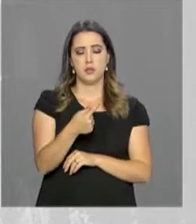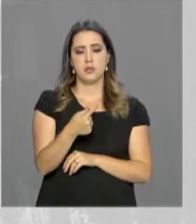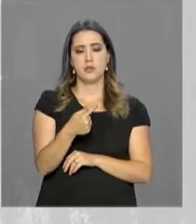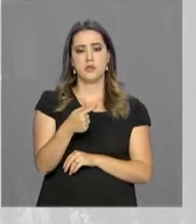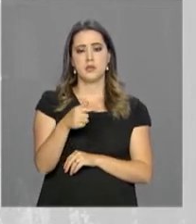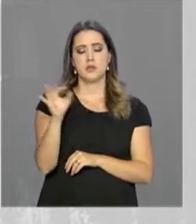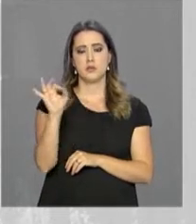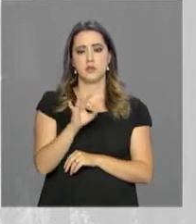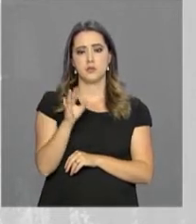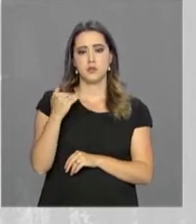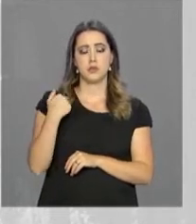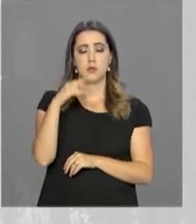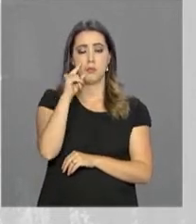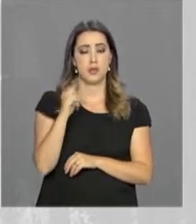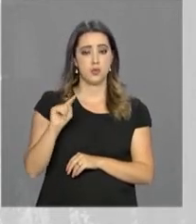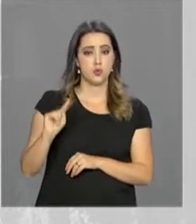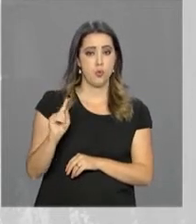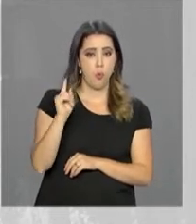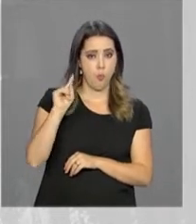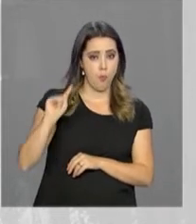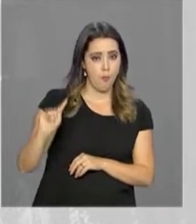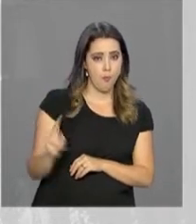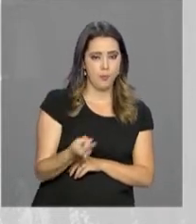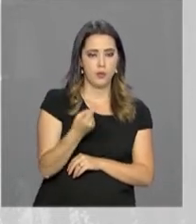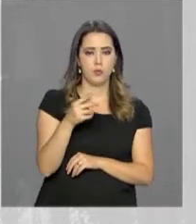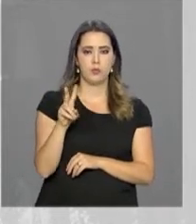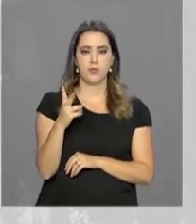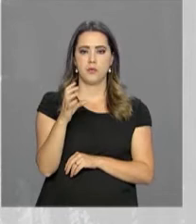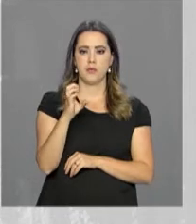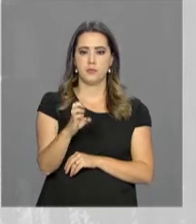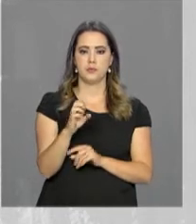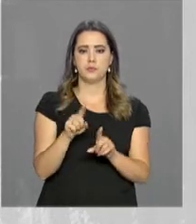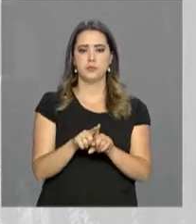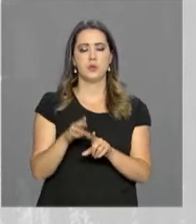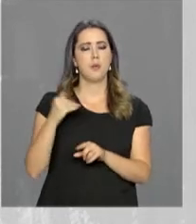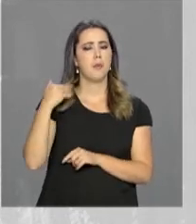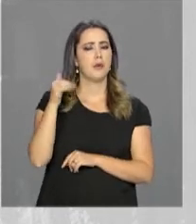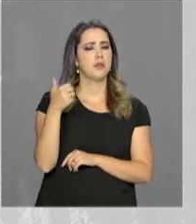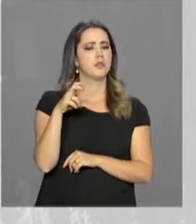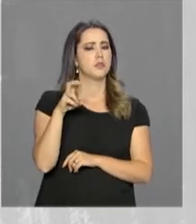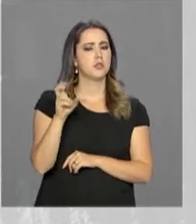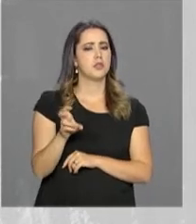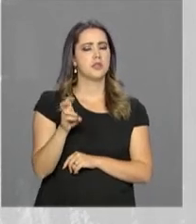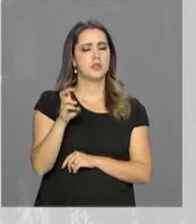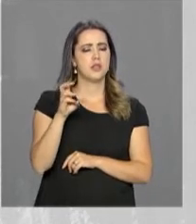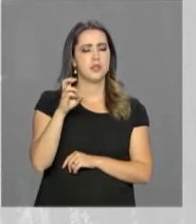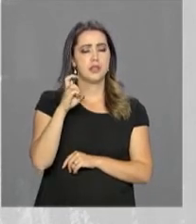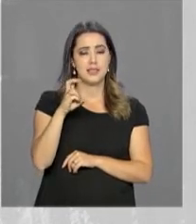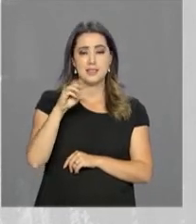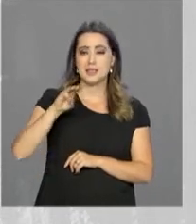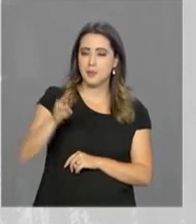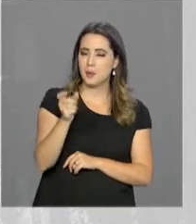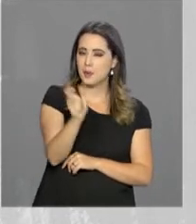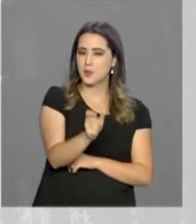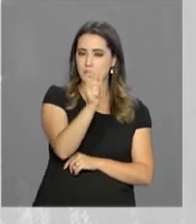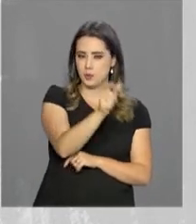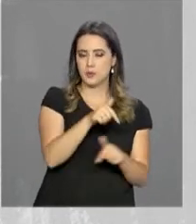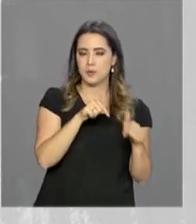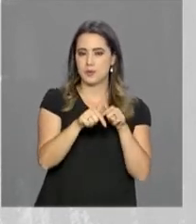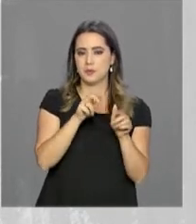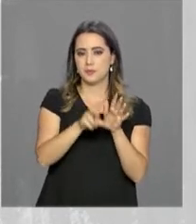mais de mil hectares outro dado da pesquisa é que mais de 15 milhões de brasileiros trabalham no campo e cada estabelecimento